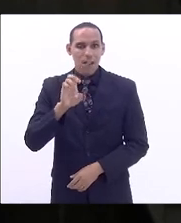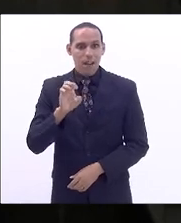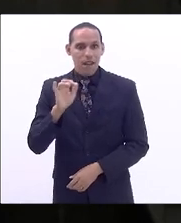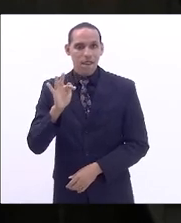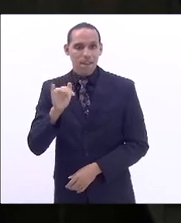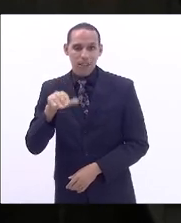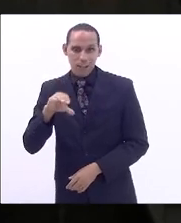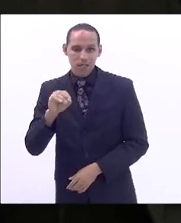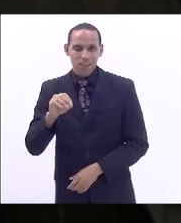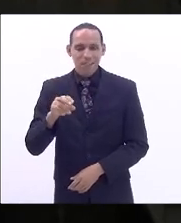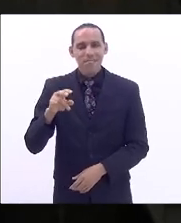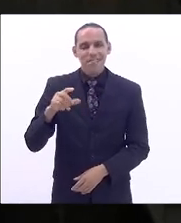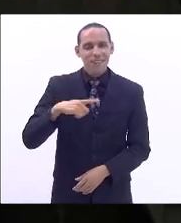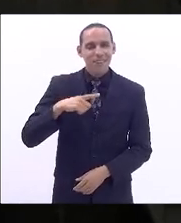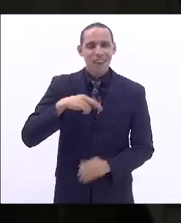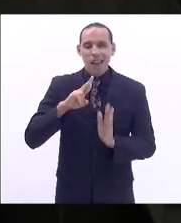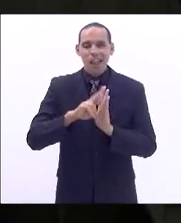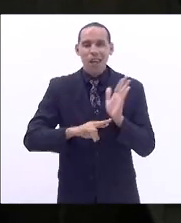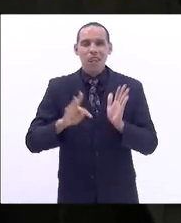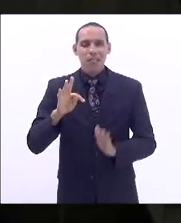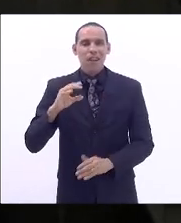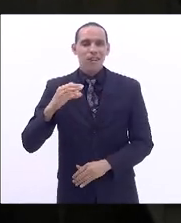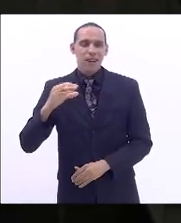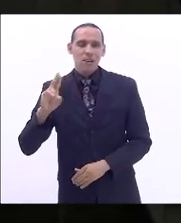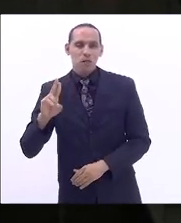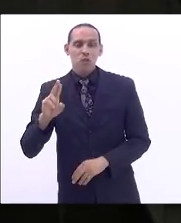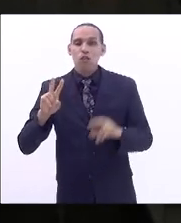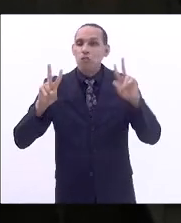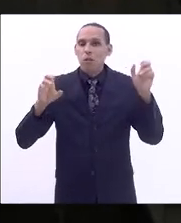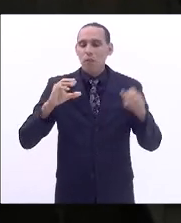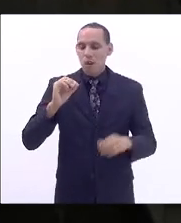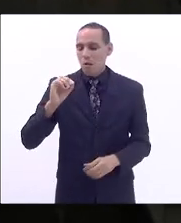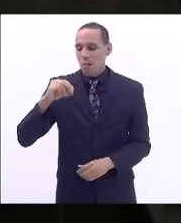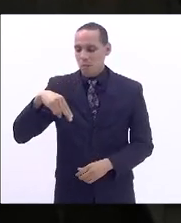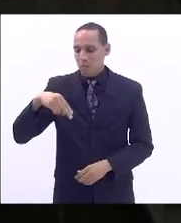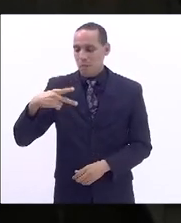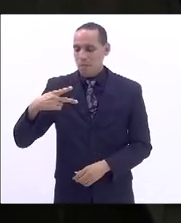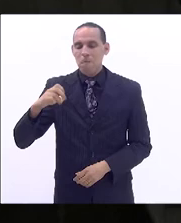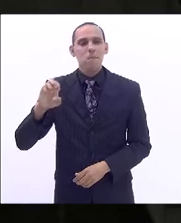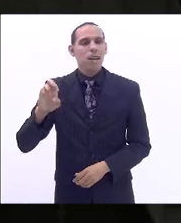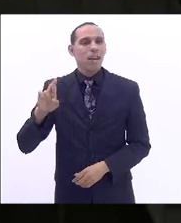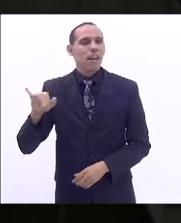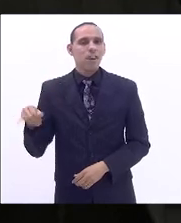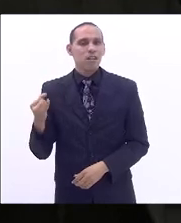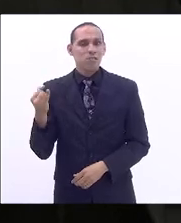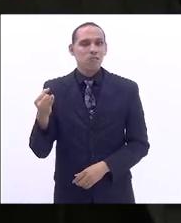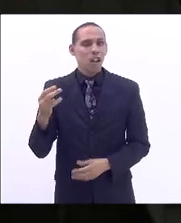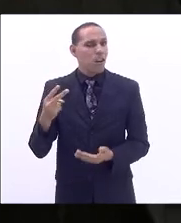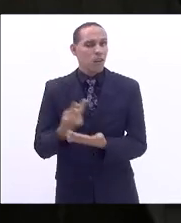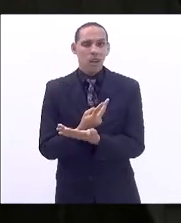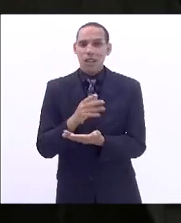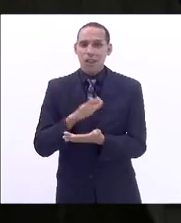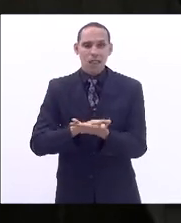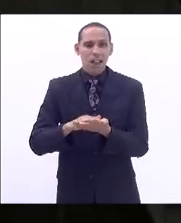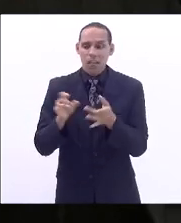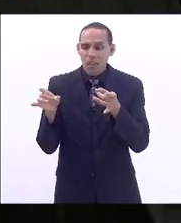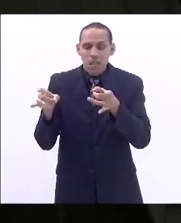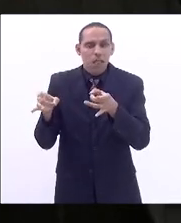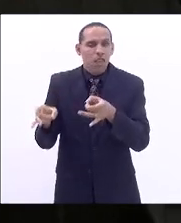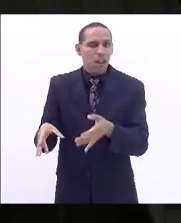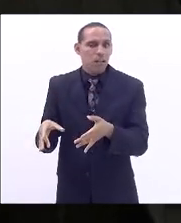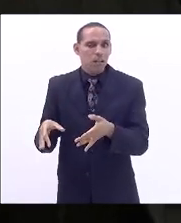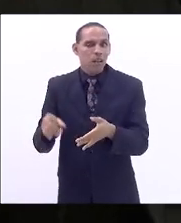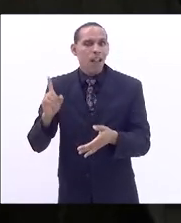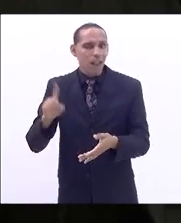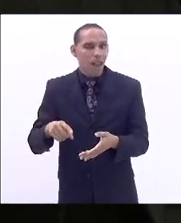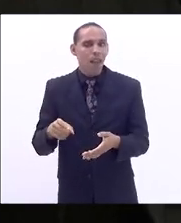relatório do TCU do Tribunal de Contas da União sobre como perde o Comperj não são não aconteceu como foi abandonado como o projeto de